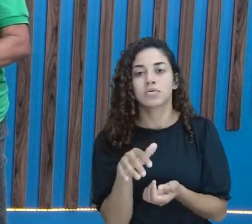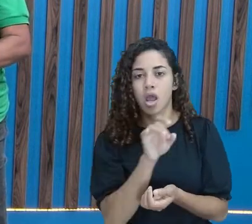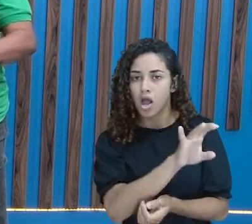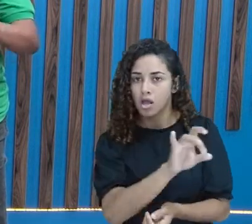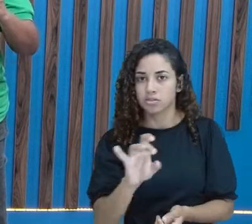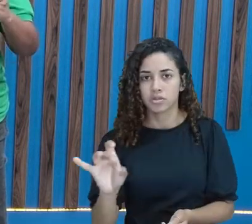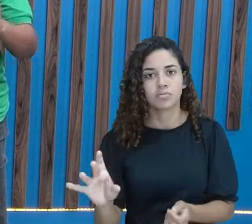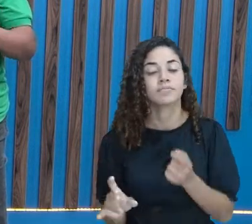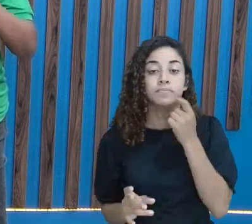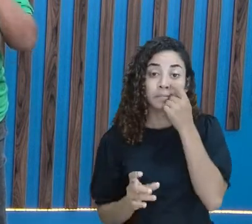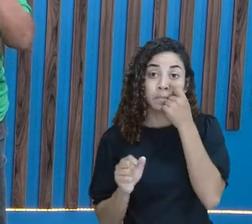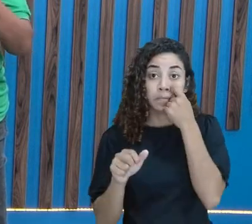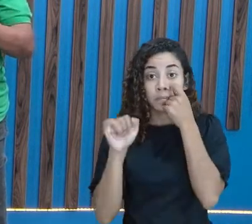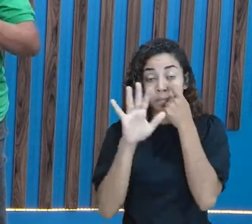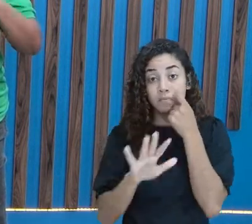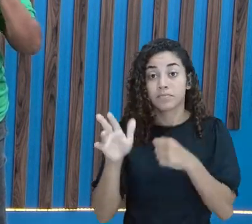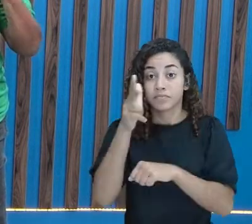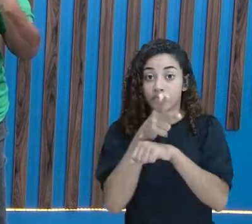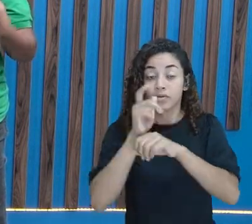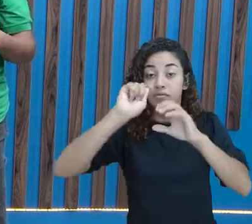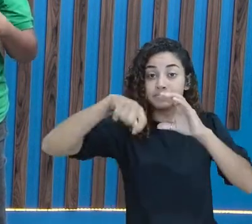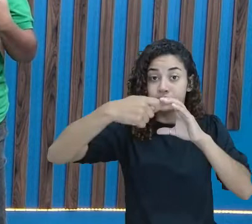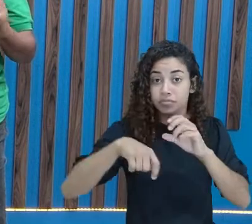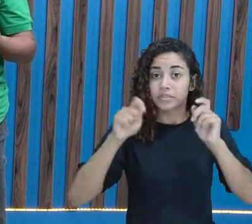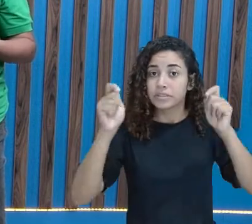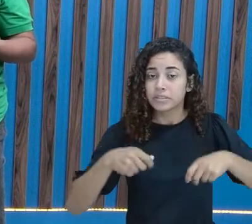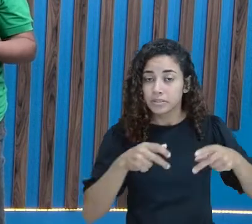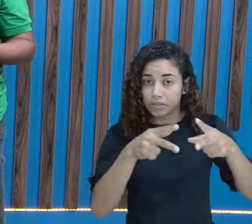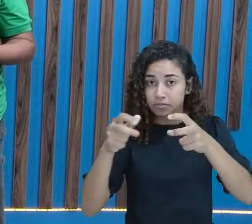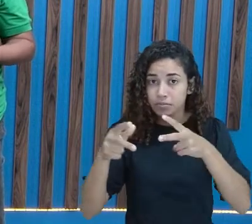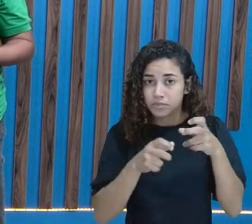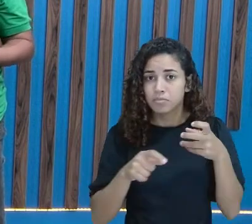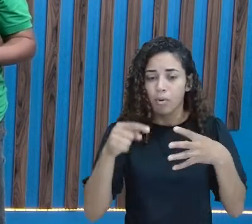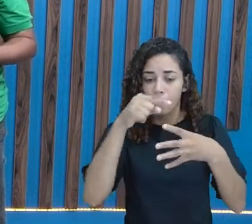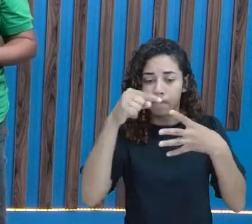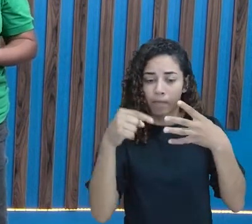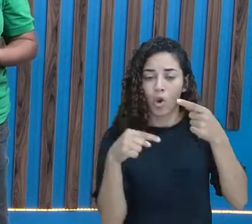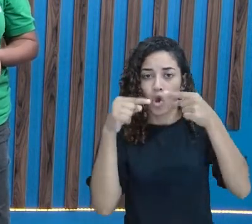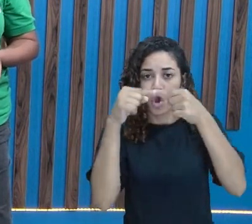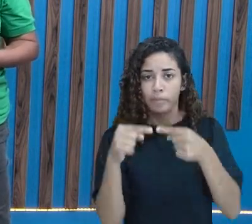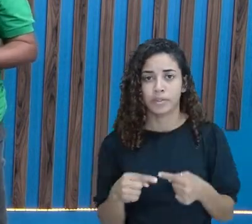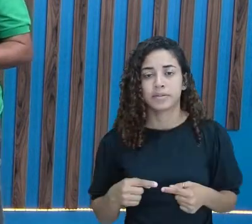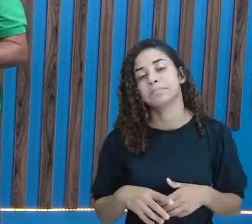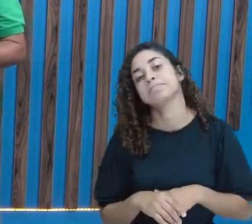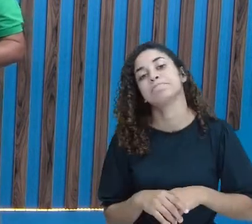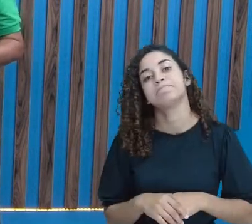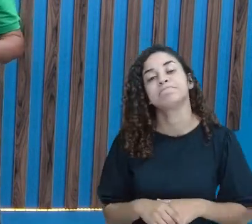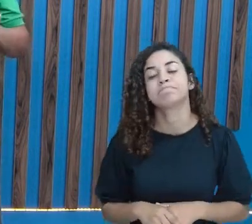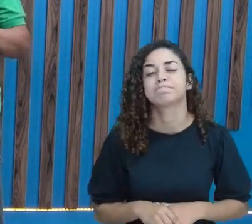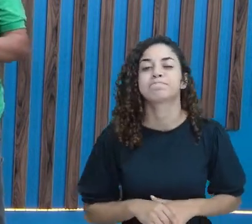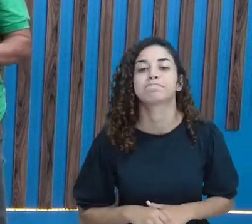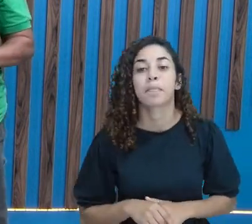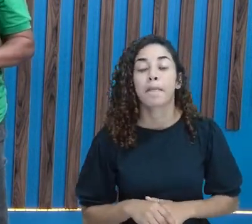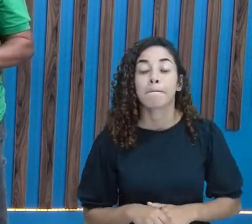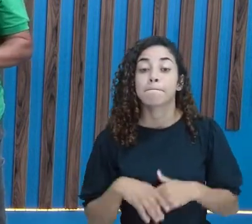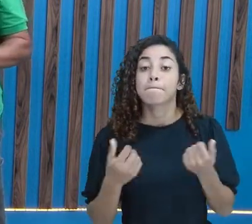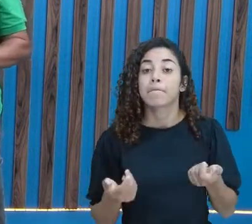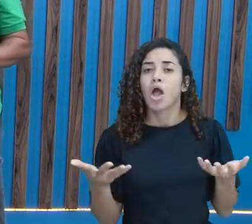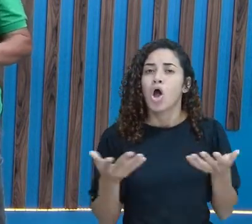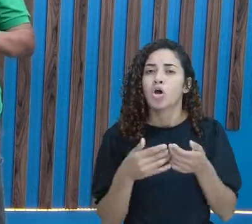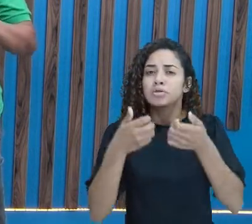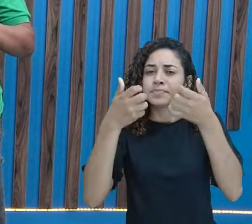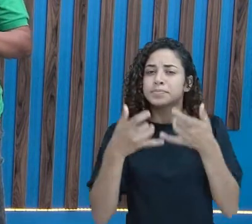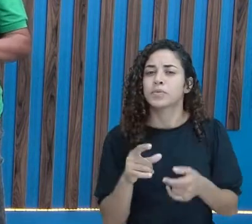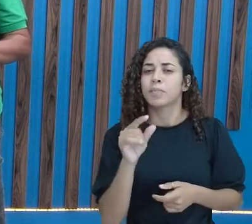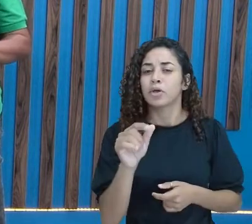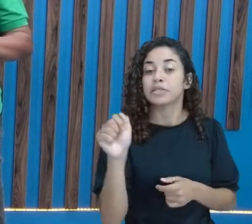vídeo aí, a gente consegue também identificar os quatro fatores do movimento. Vamos falar do espaço?